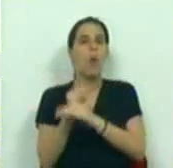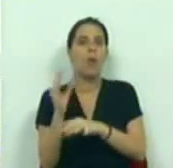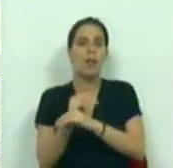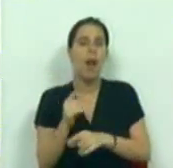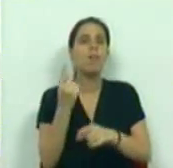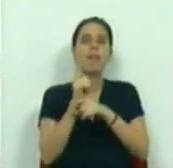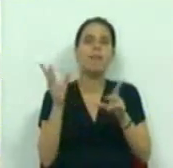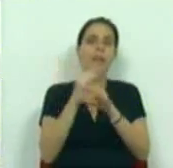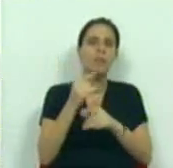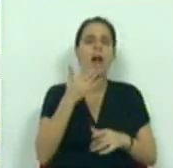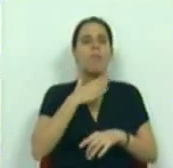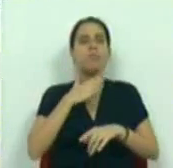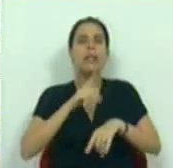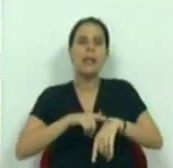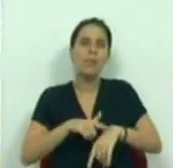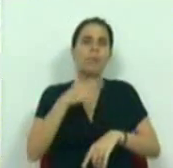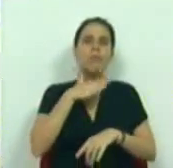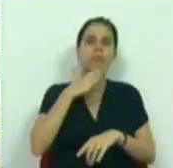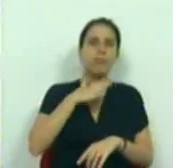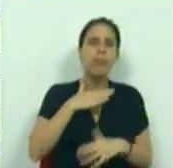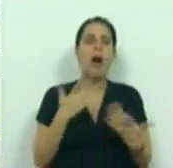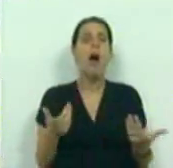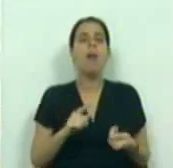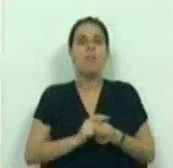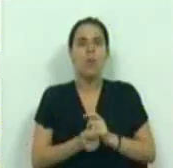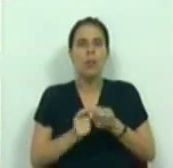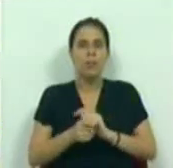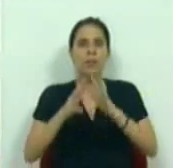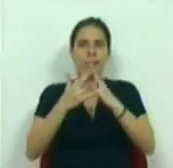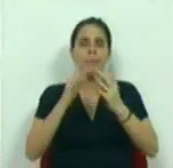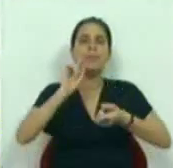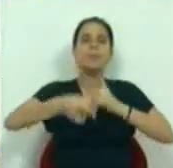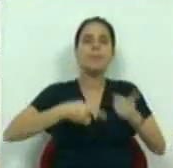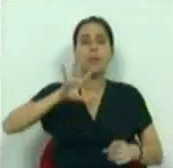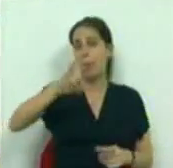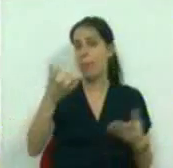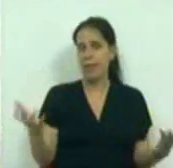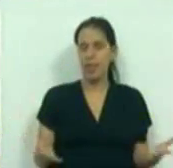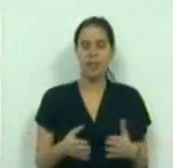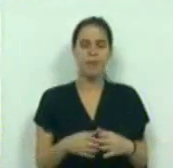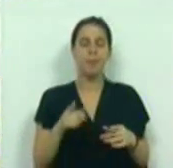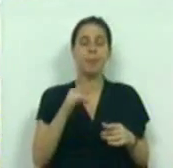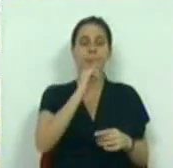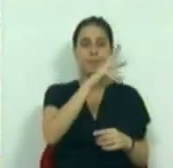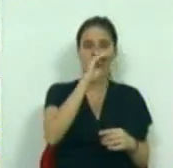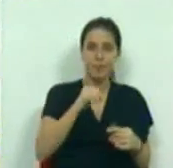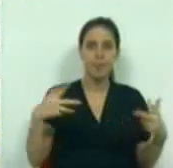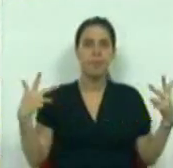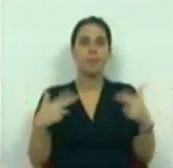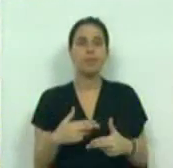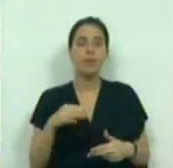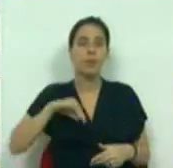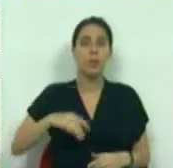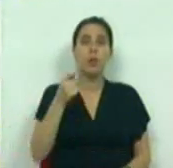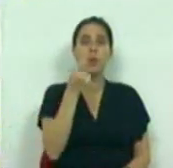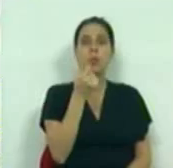forma extraordinária, de forma temporária, em forma temporária, se vai mudando estruturalmente o que é o país. IRS, corte de metade